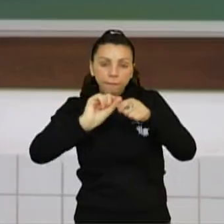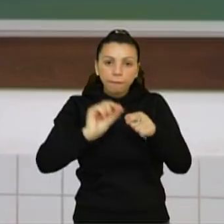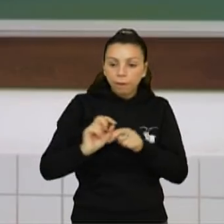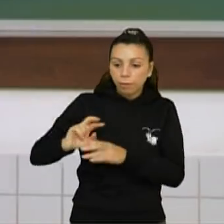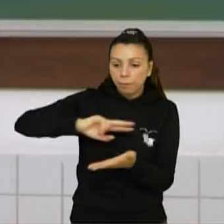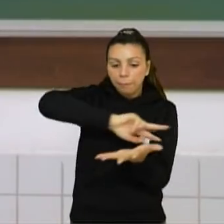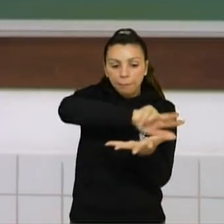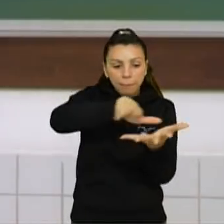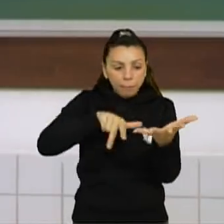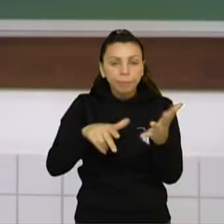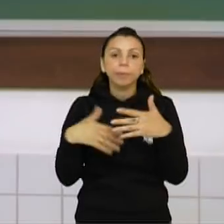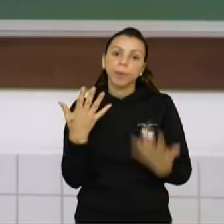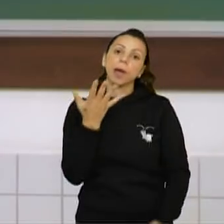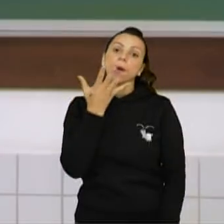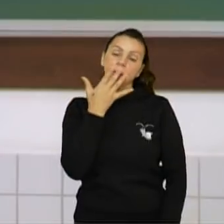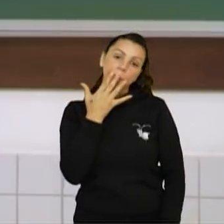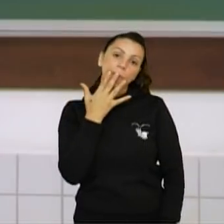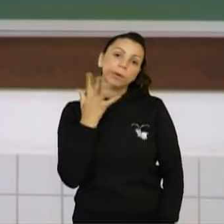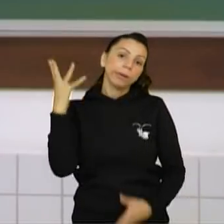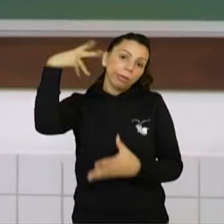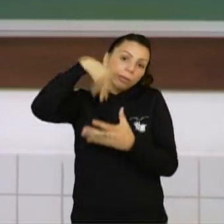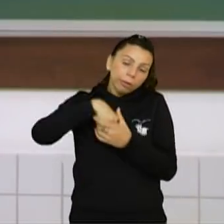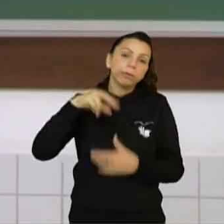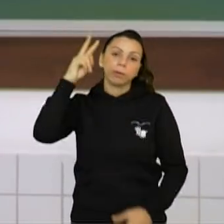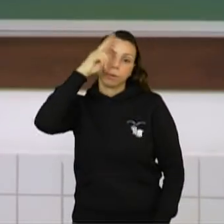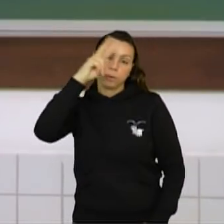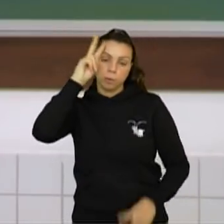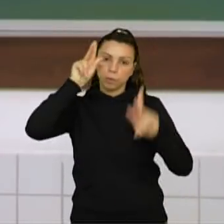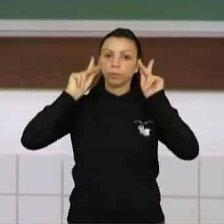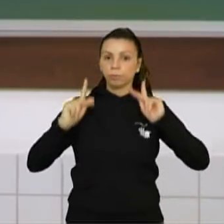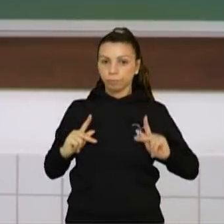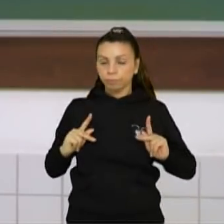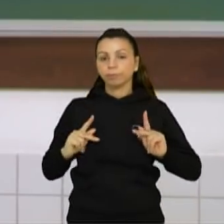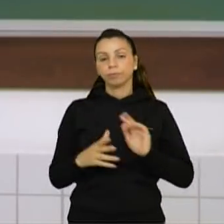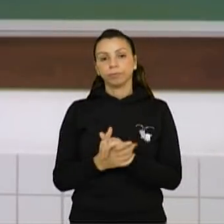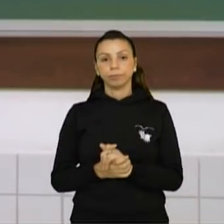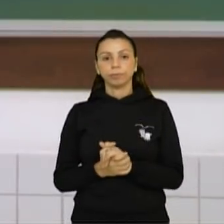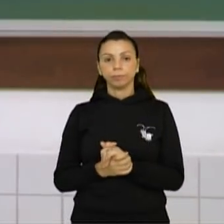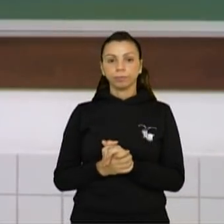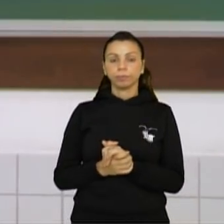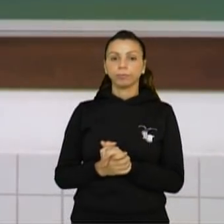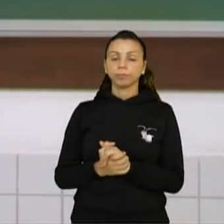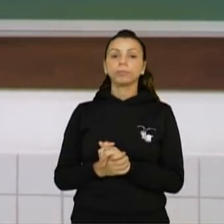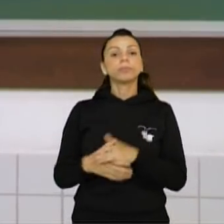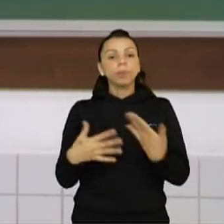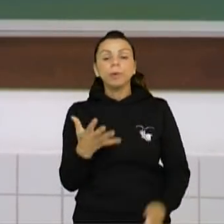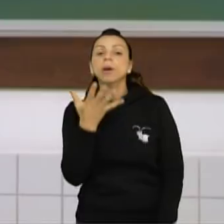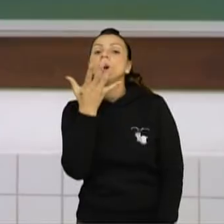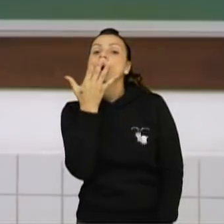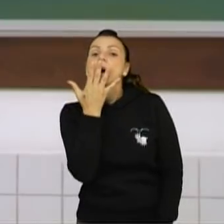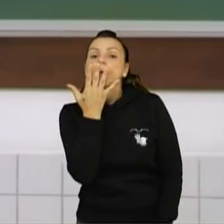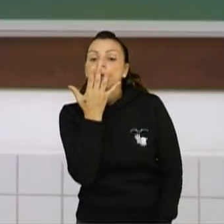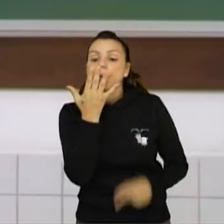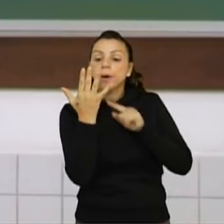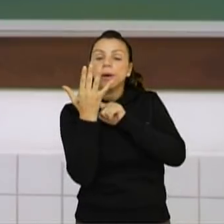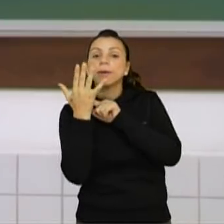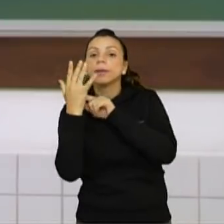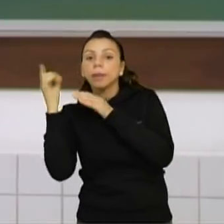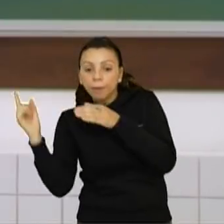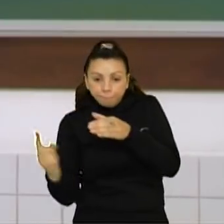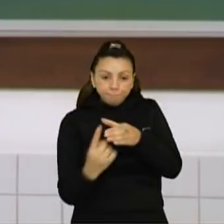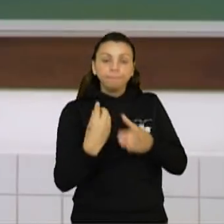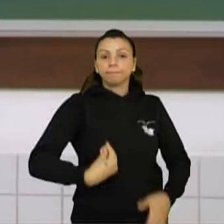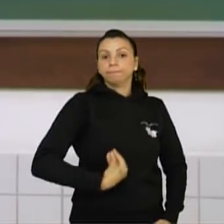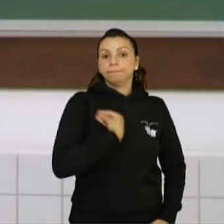cor, ela faz parte da nossa história da humanidade, ela não está ausente. É a própria natureza, a cor já é muito